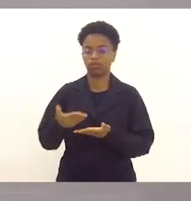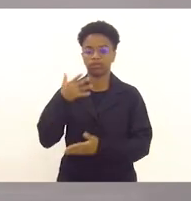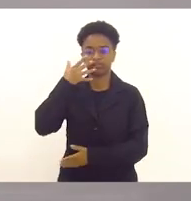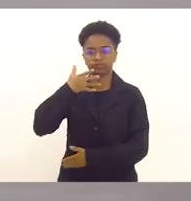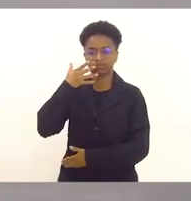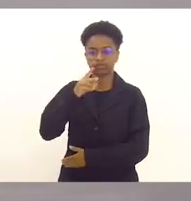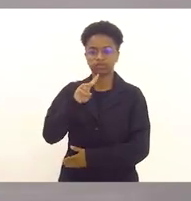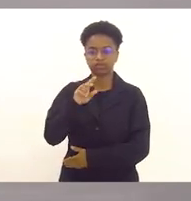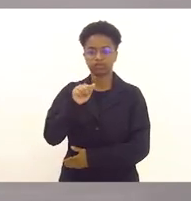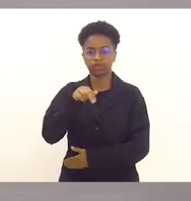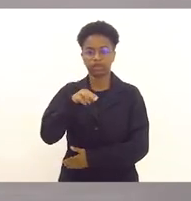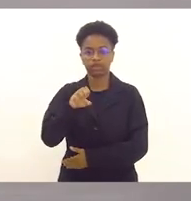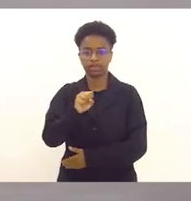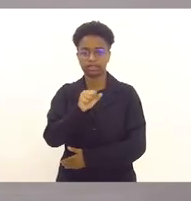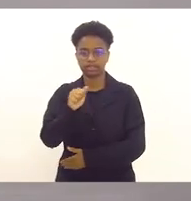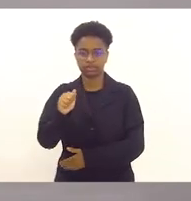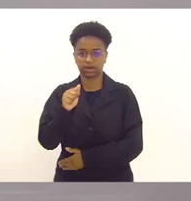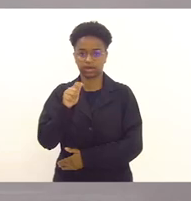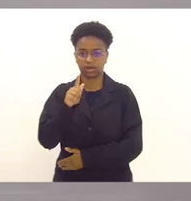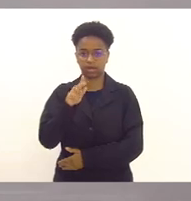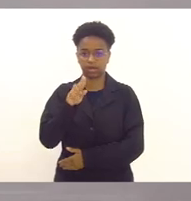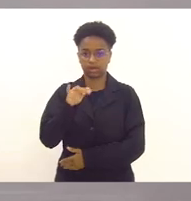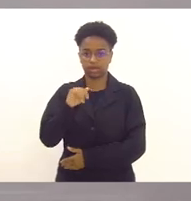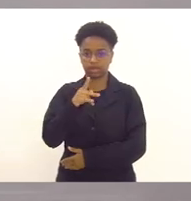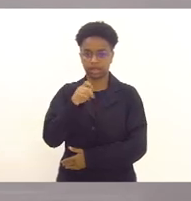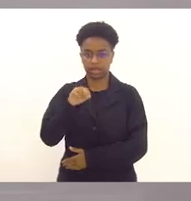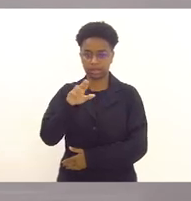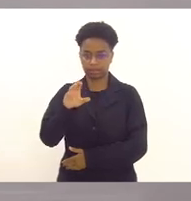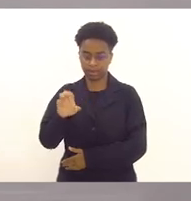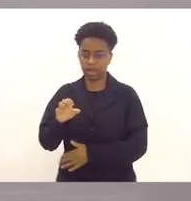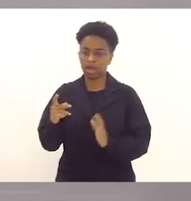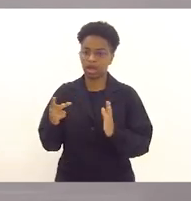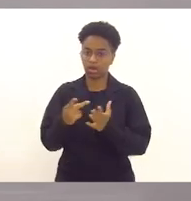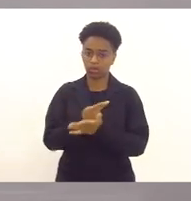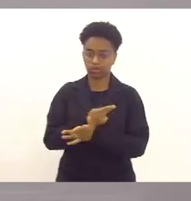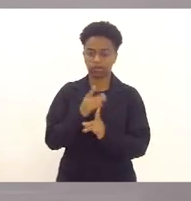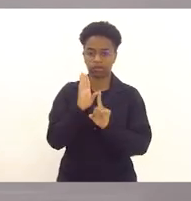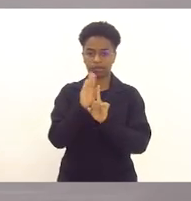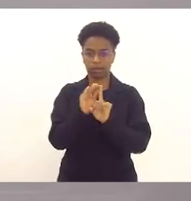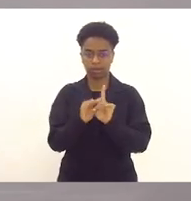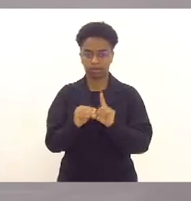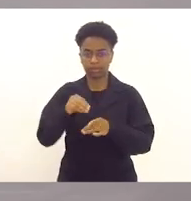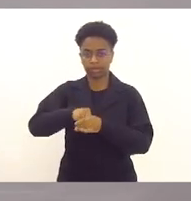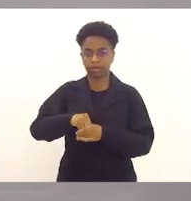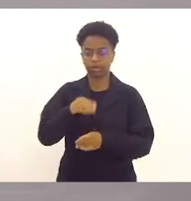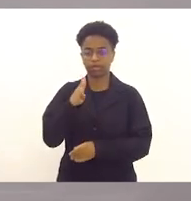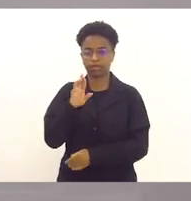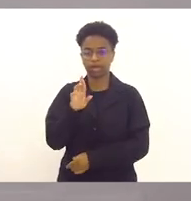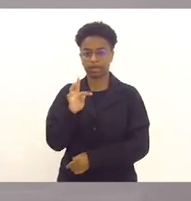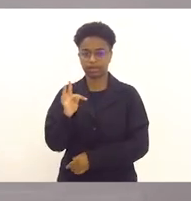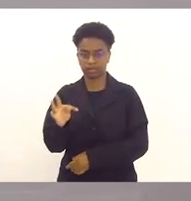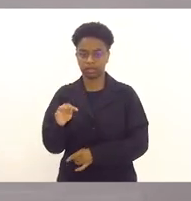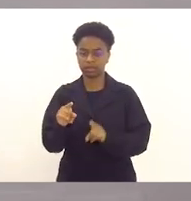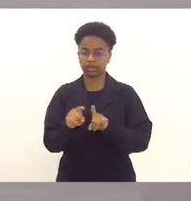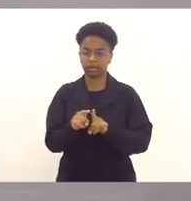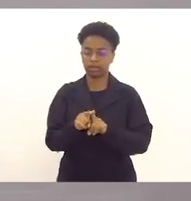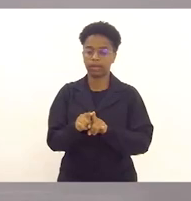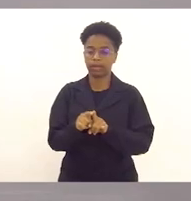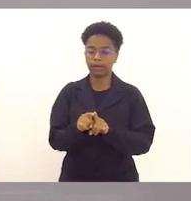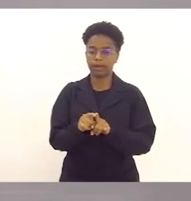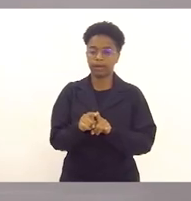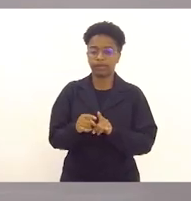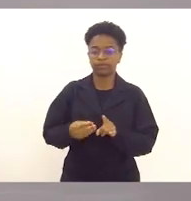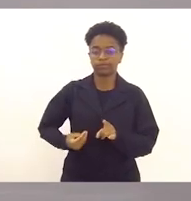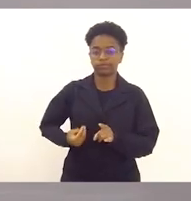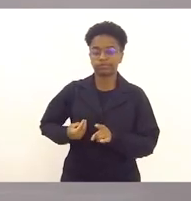a senhora Vanessa Guilherme Correia vítima de importunação sexual no BRT que passou por uma situação vexatória também